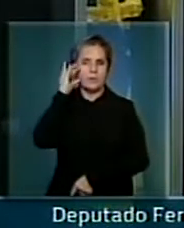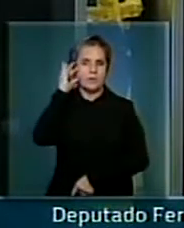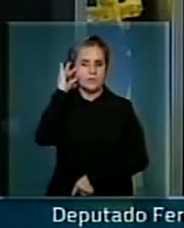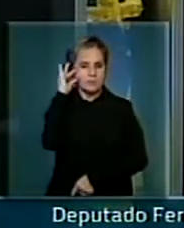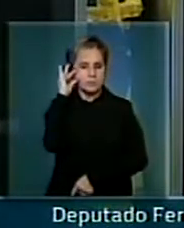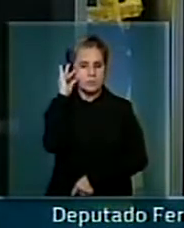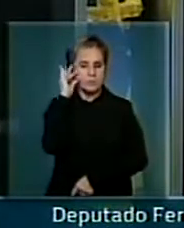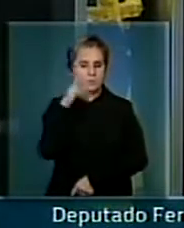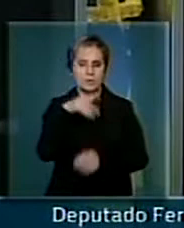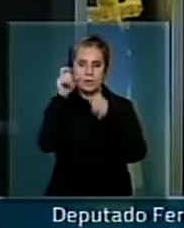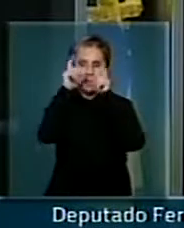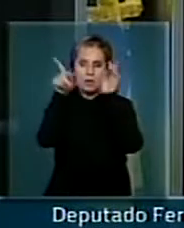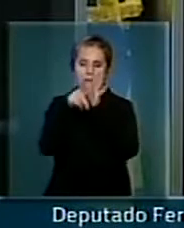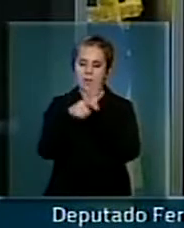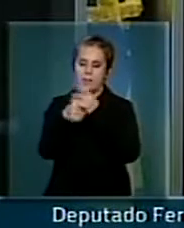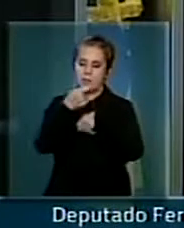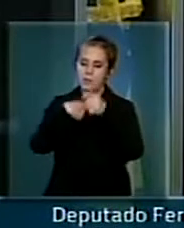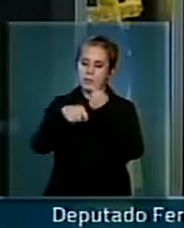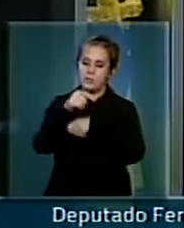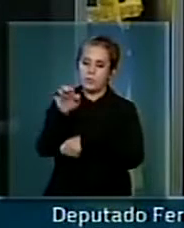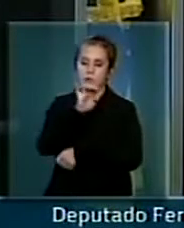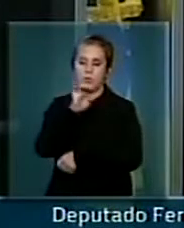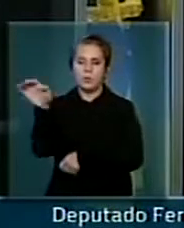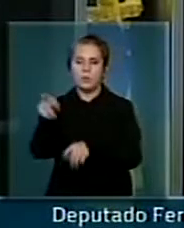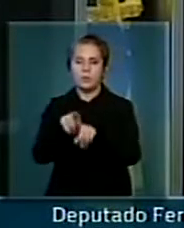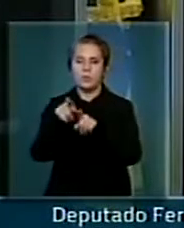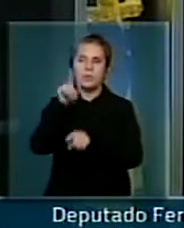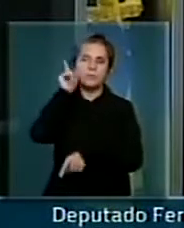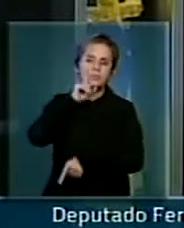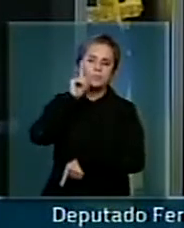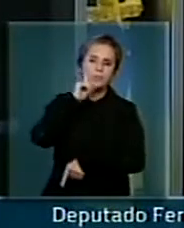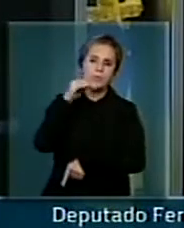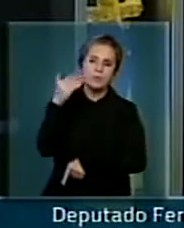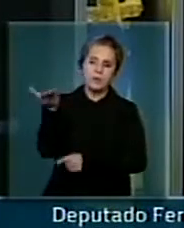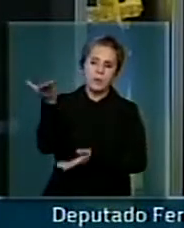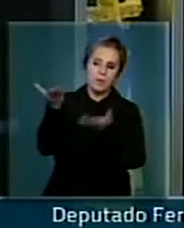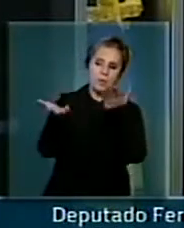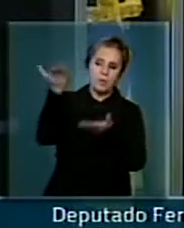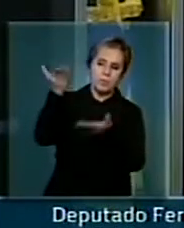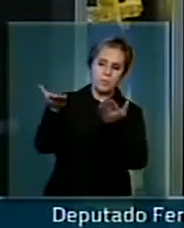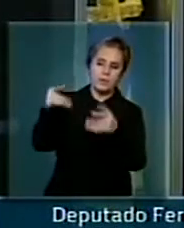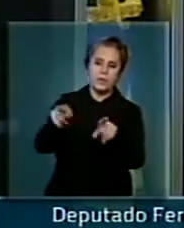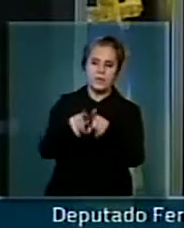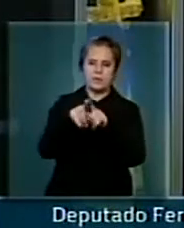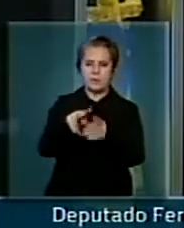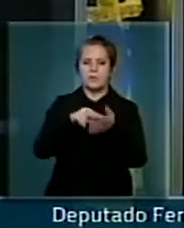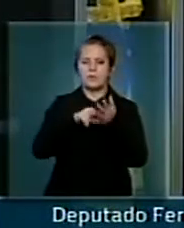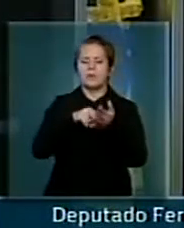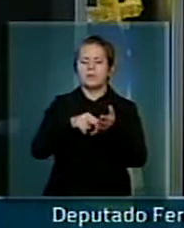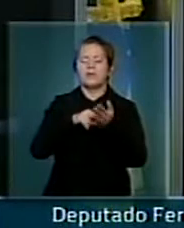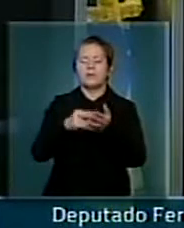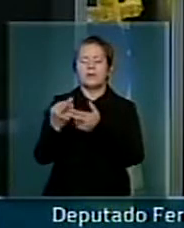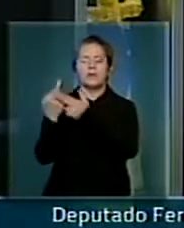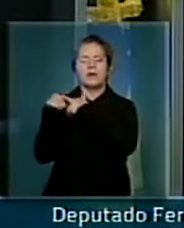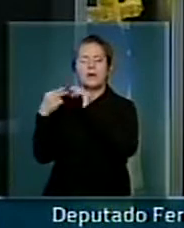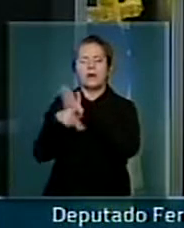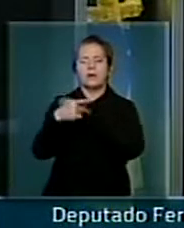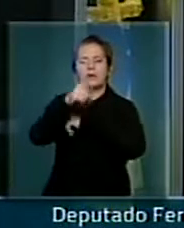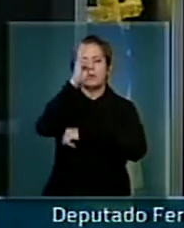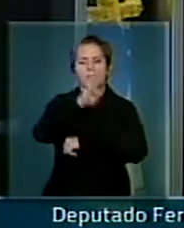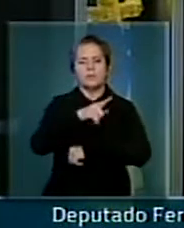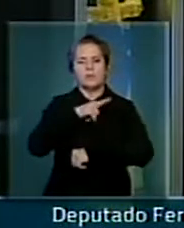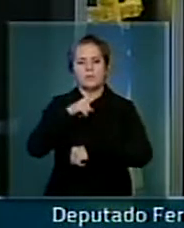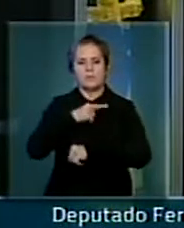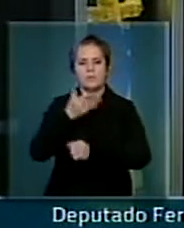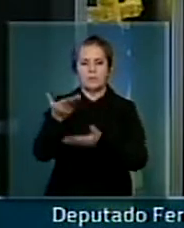está atento ao quadro econômico europeu e norte-americano e consistente do papel que o Brasil desempenha no